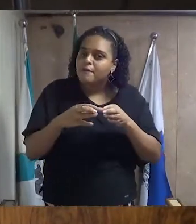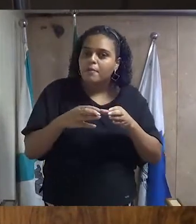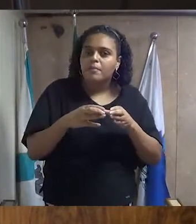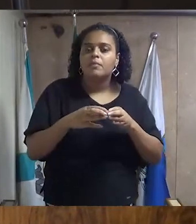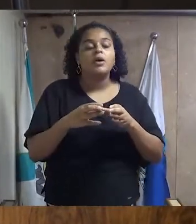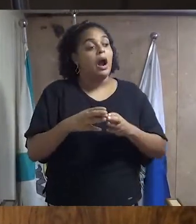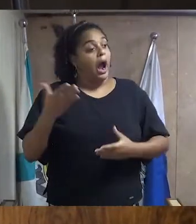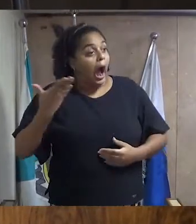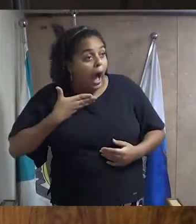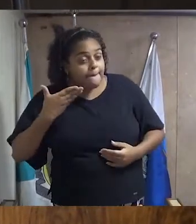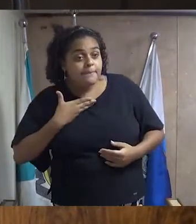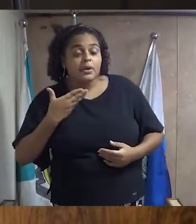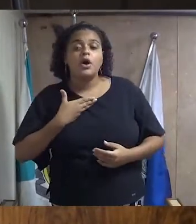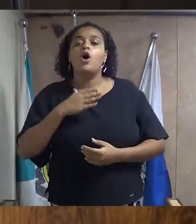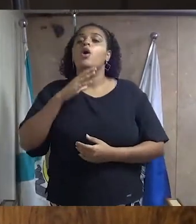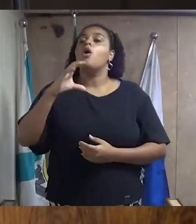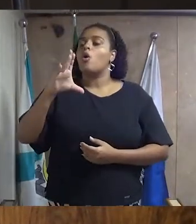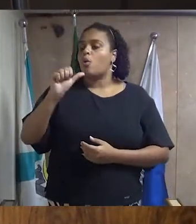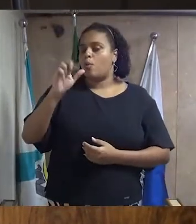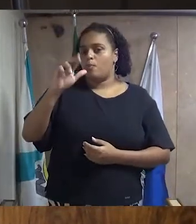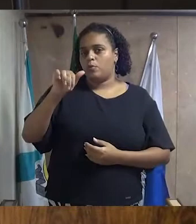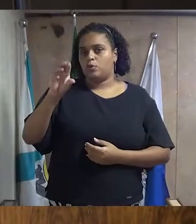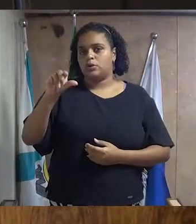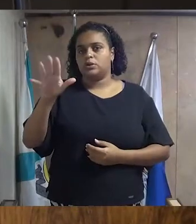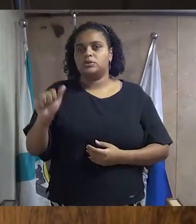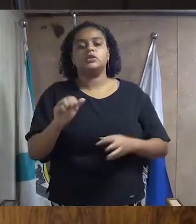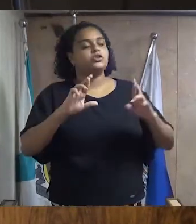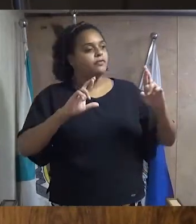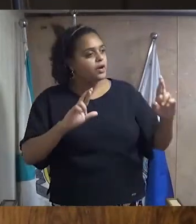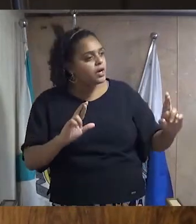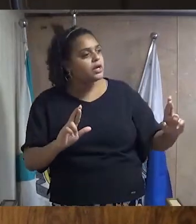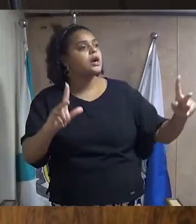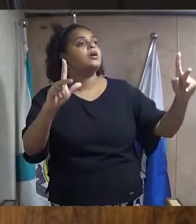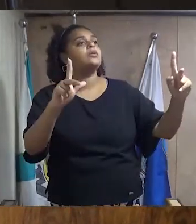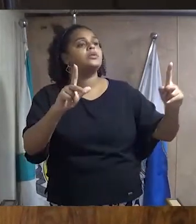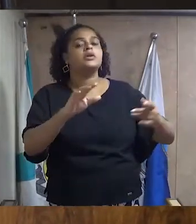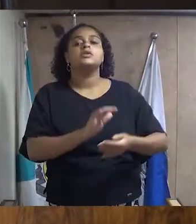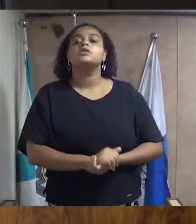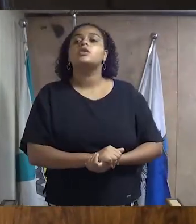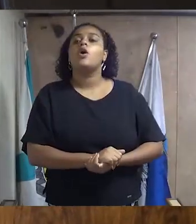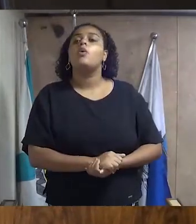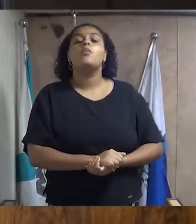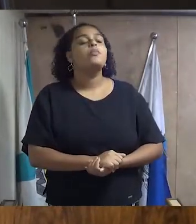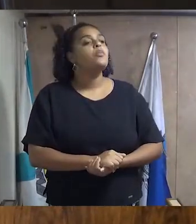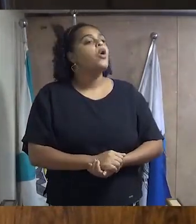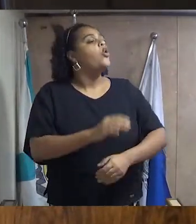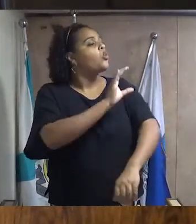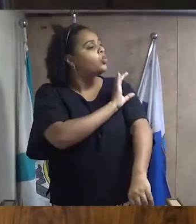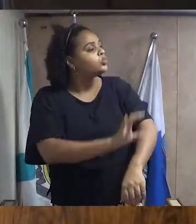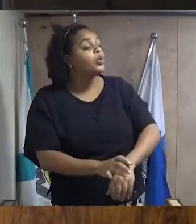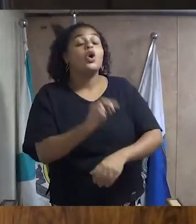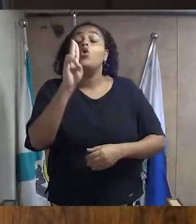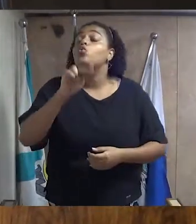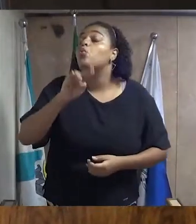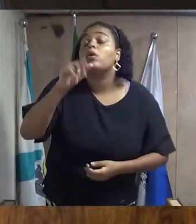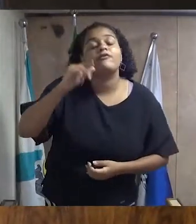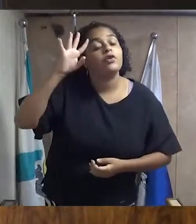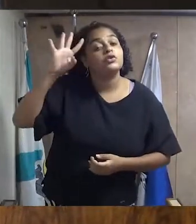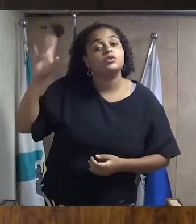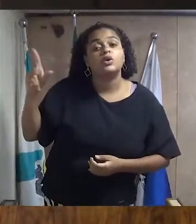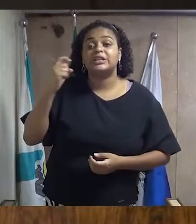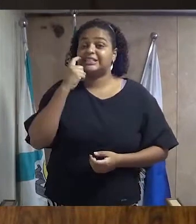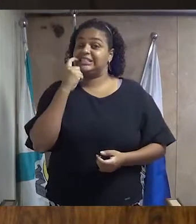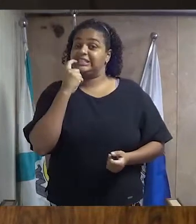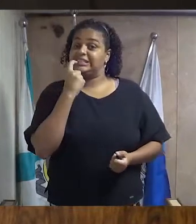ter amigos que moram em comunidade, diferente de muitos, ser uma figura política. Nunca foi meu sonho, eu sou